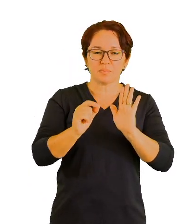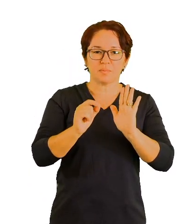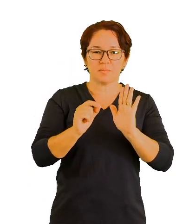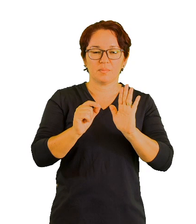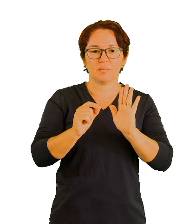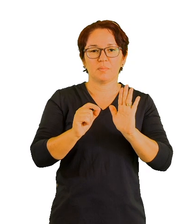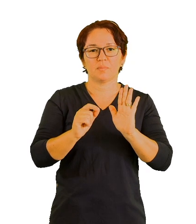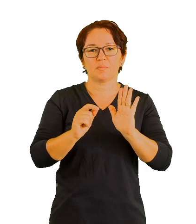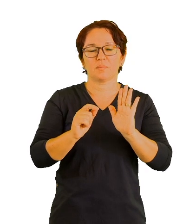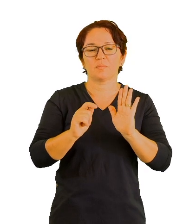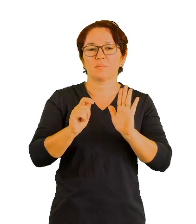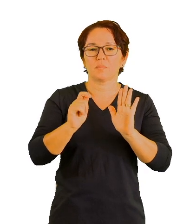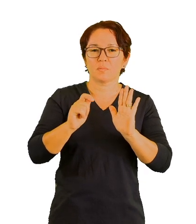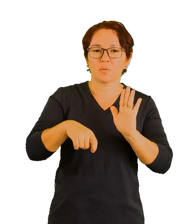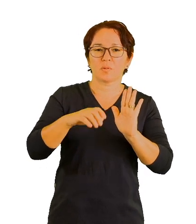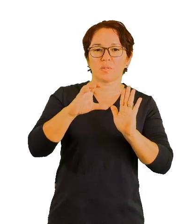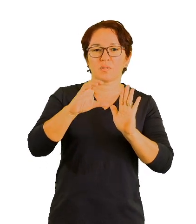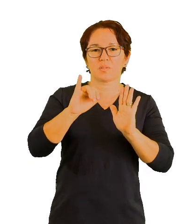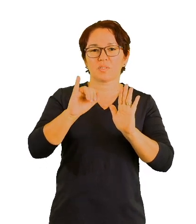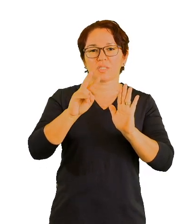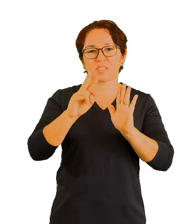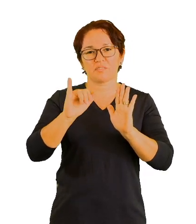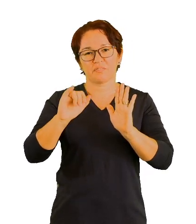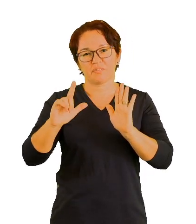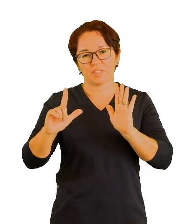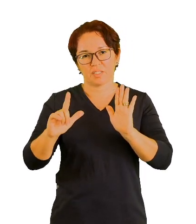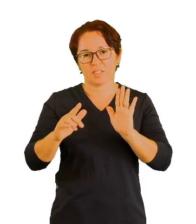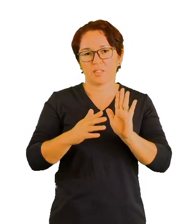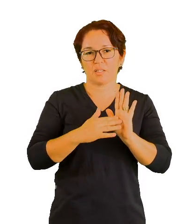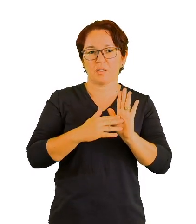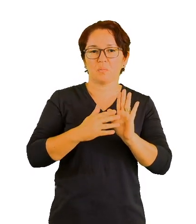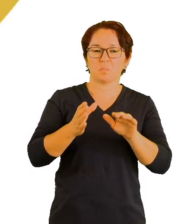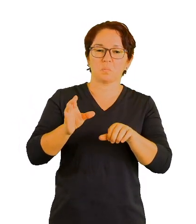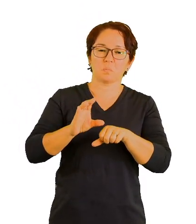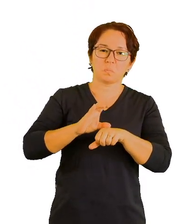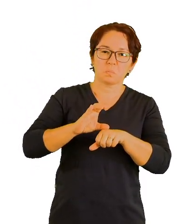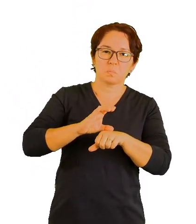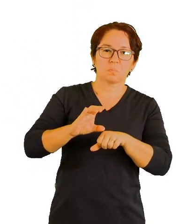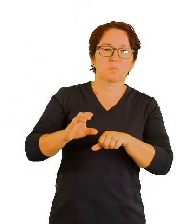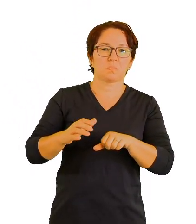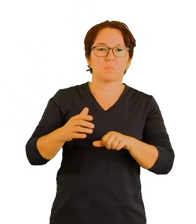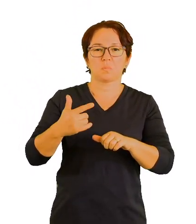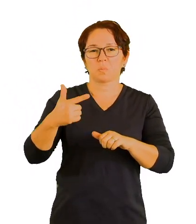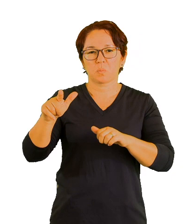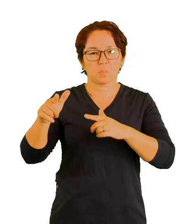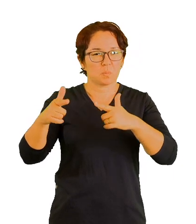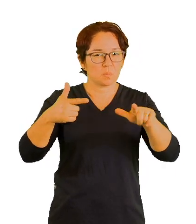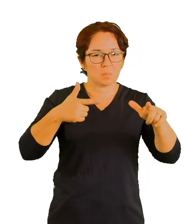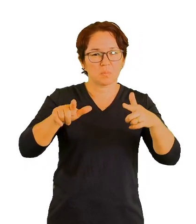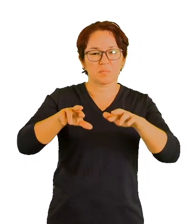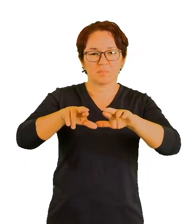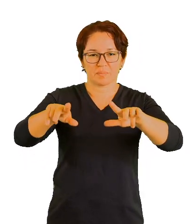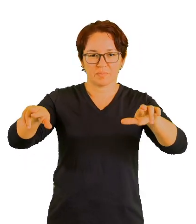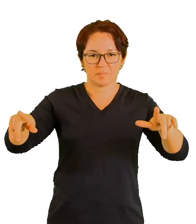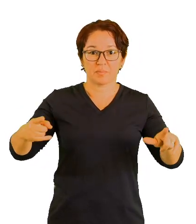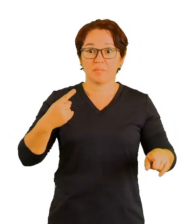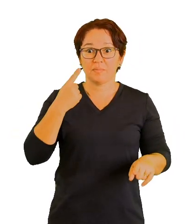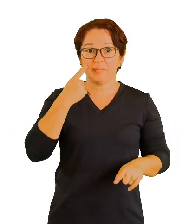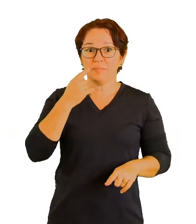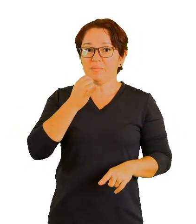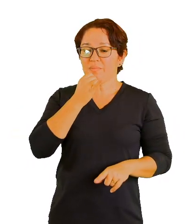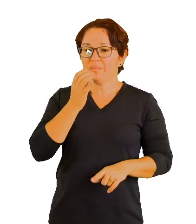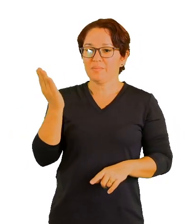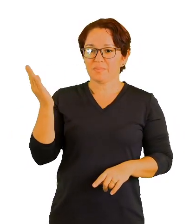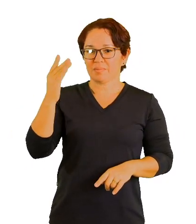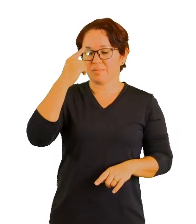campo de legislação, como o Estatuto, a Constituição e o Regulamento. Vocês veem nessas imagens